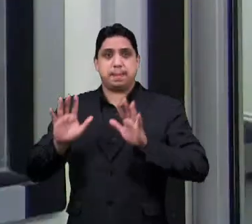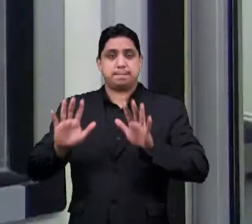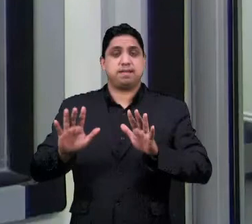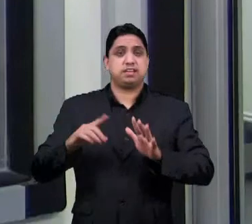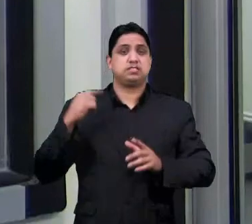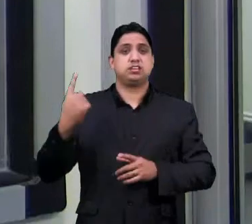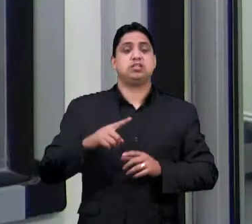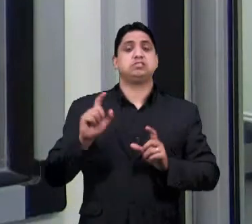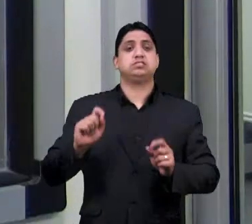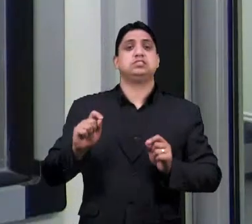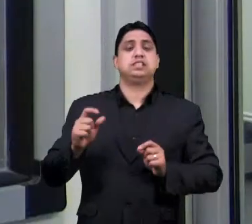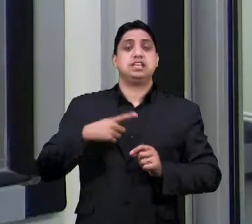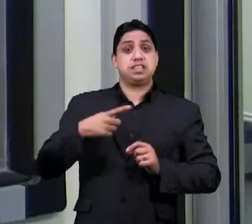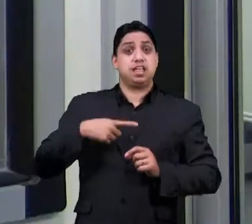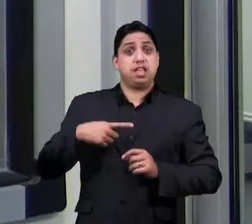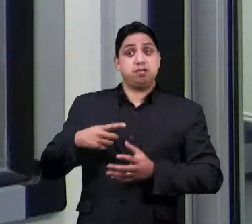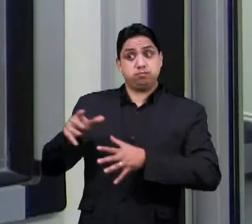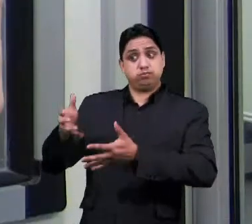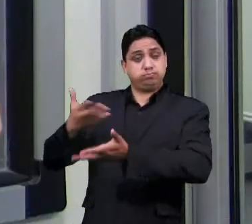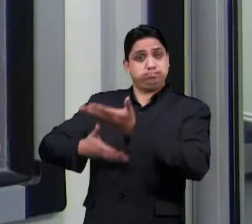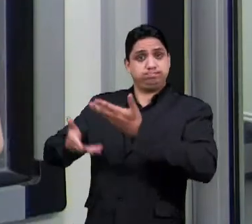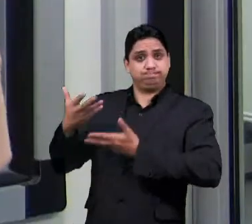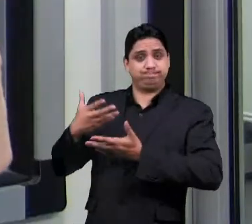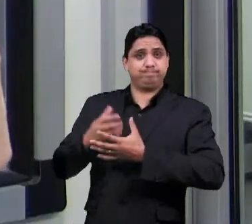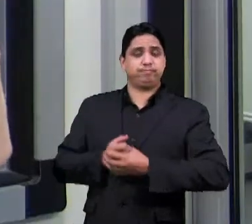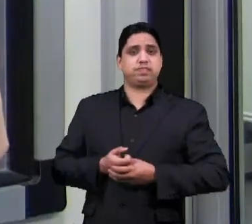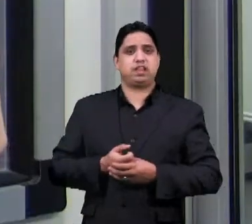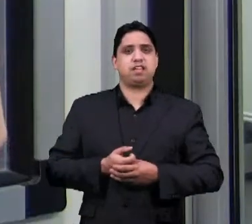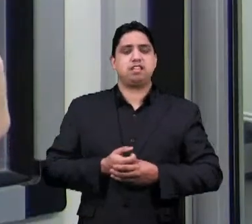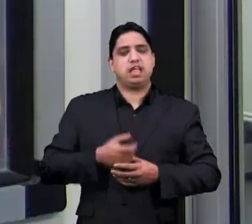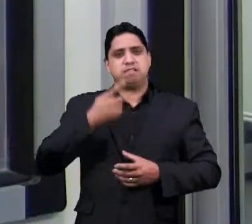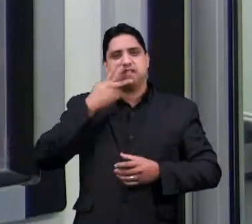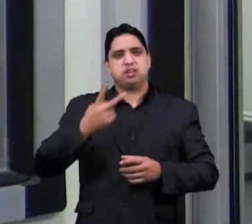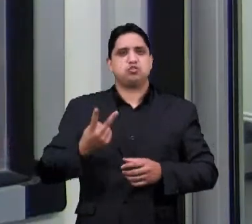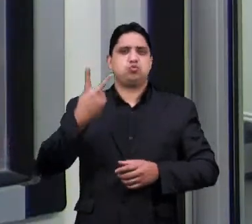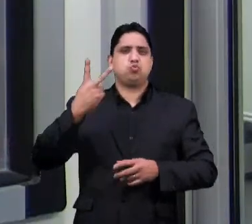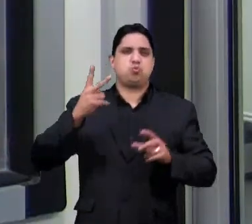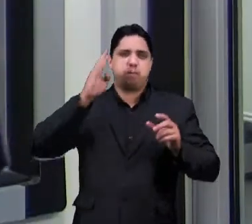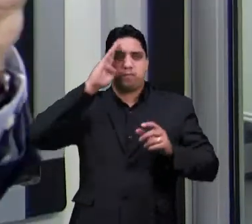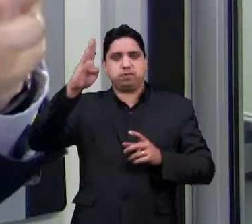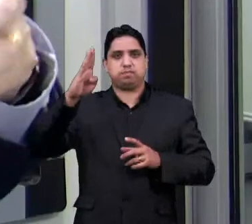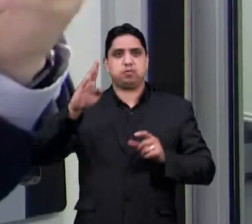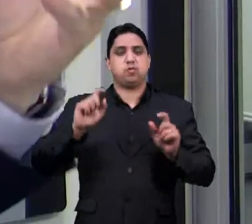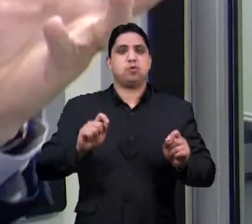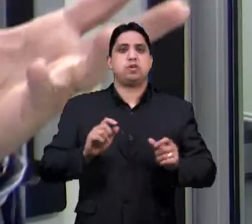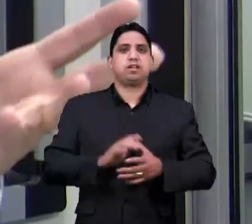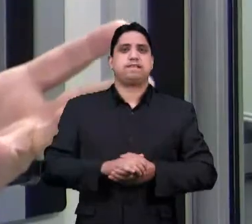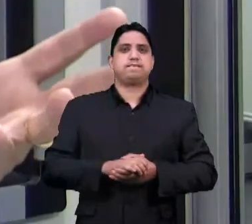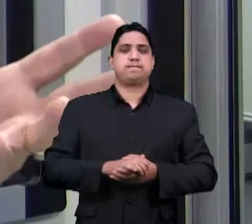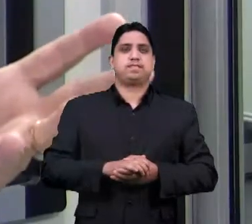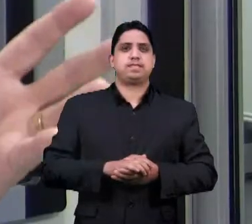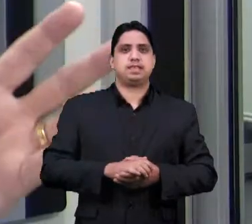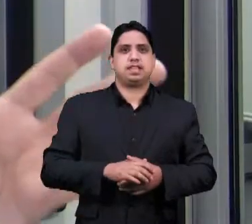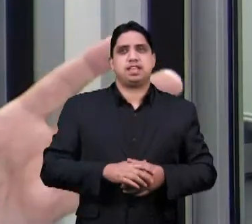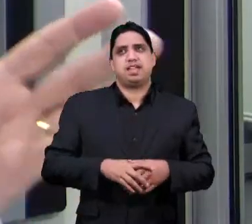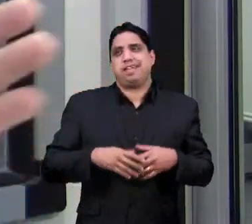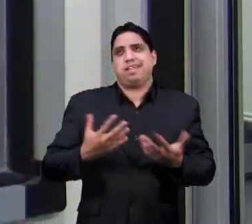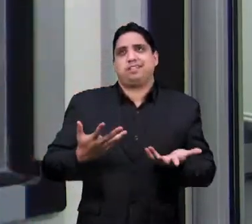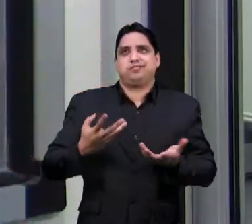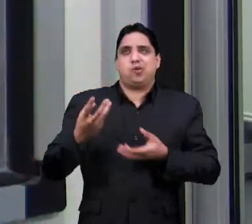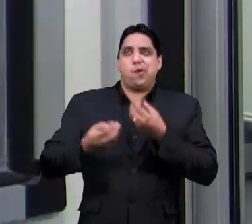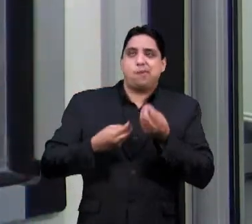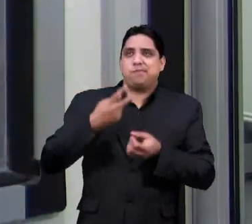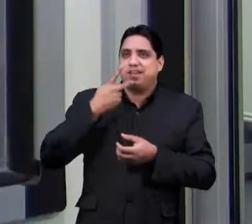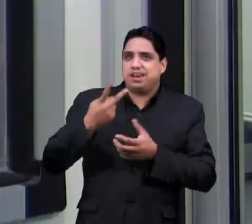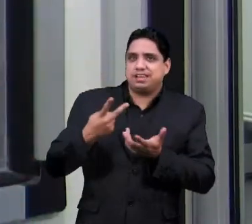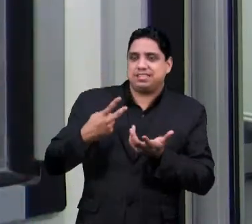seja, eu falei de duas fontes principais, mas há essa, vou chamar de uma subfonte, que são